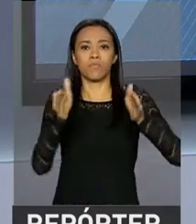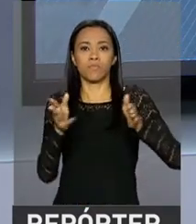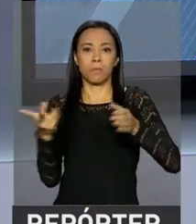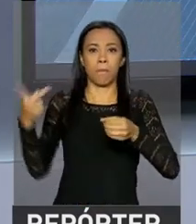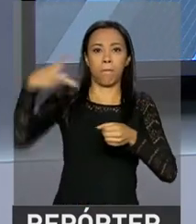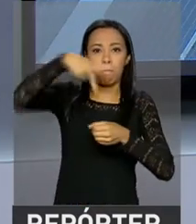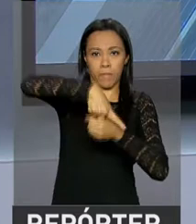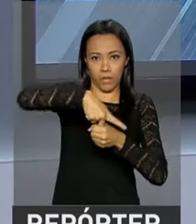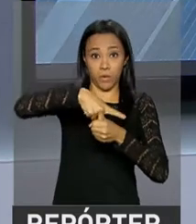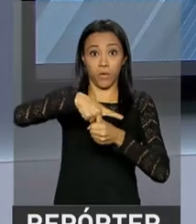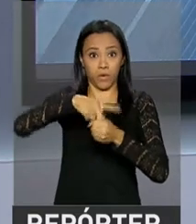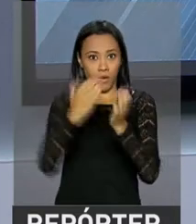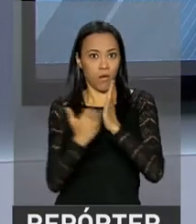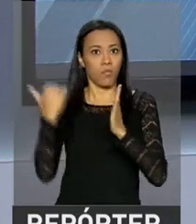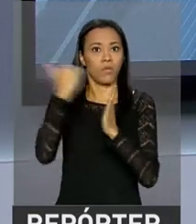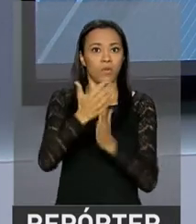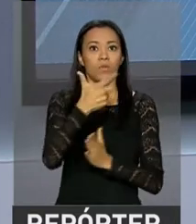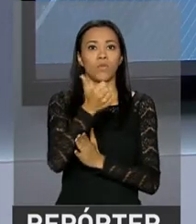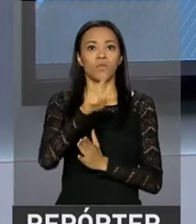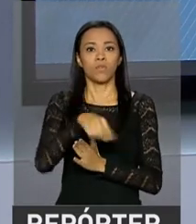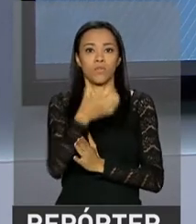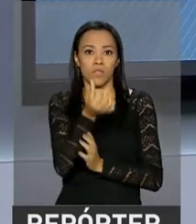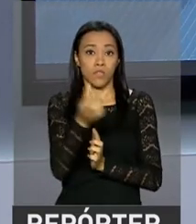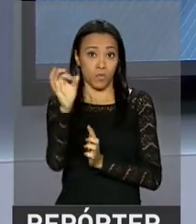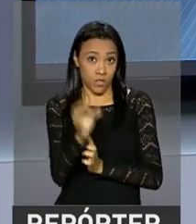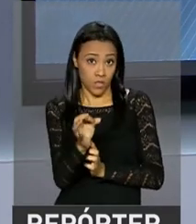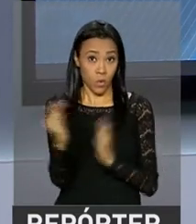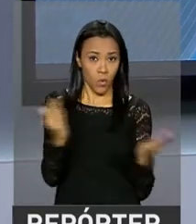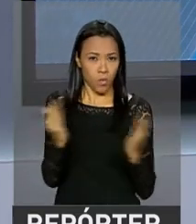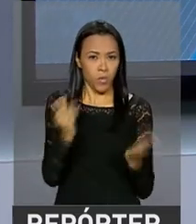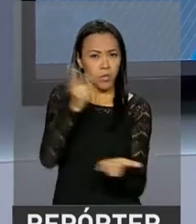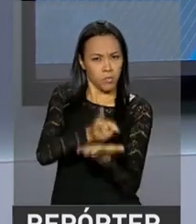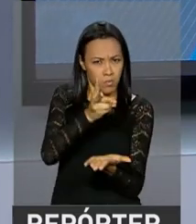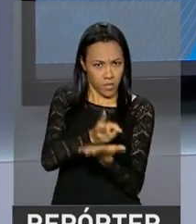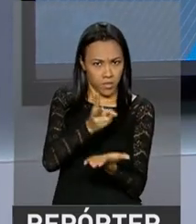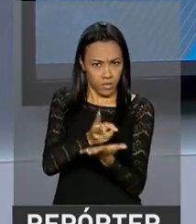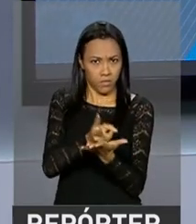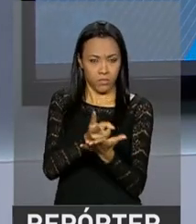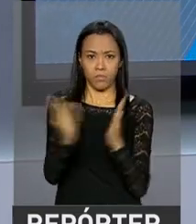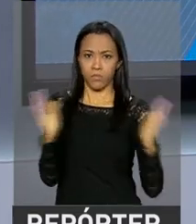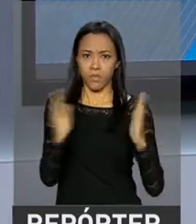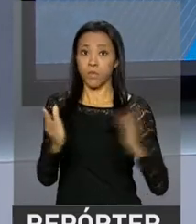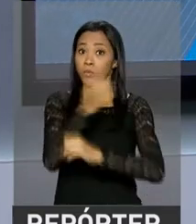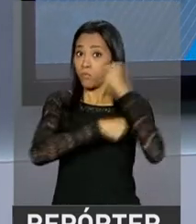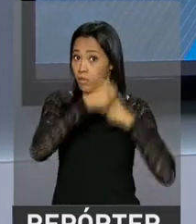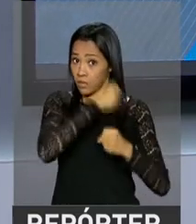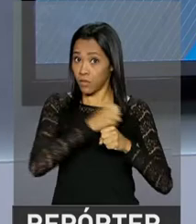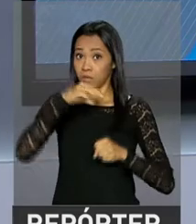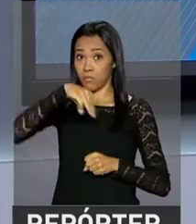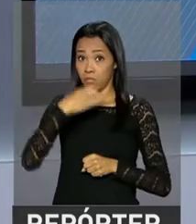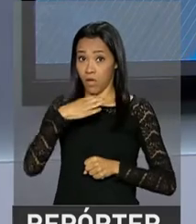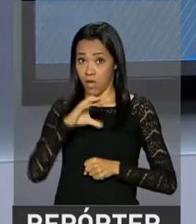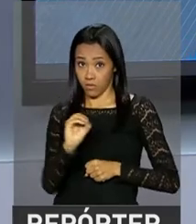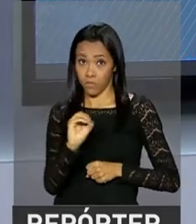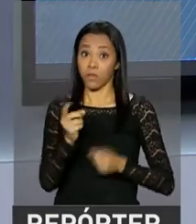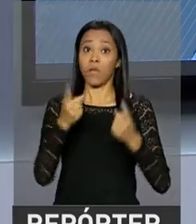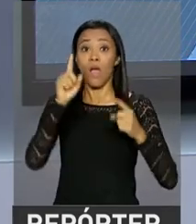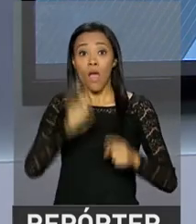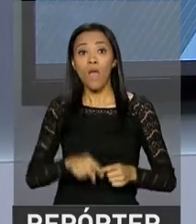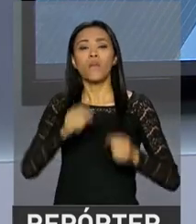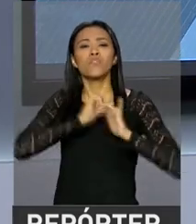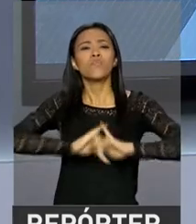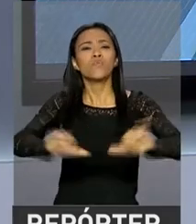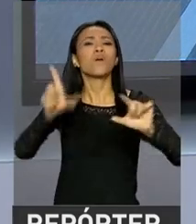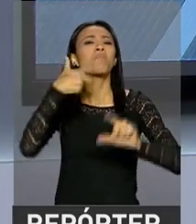por cento em março na comparação com o mesmo período do ano passado os números são da mp a